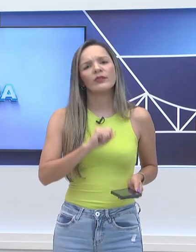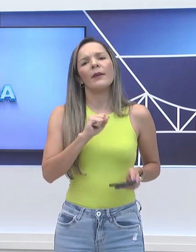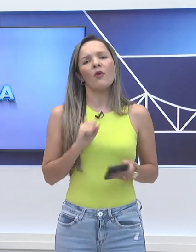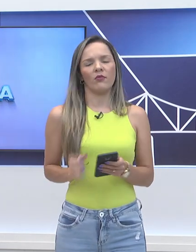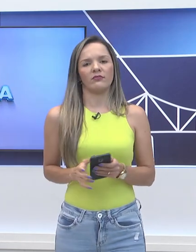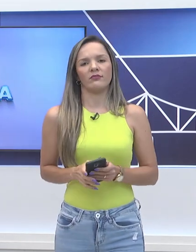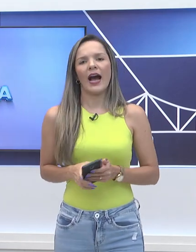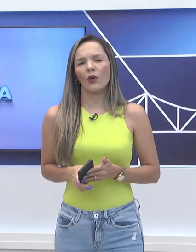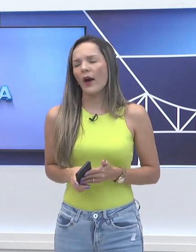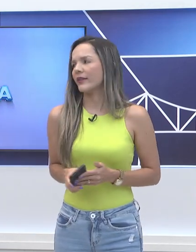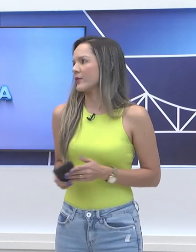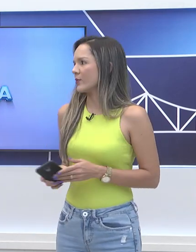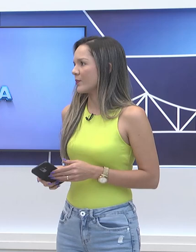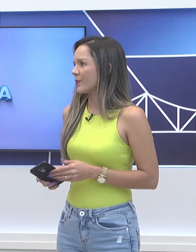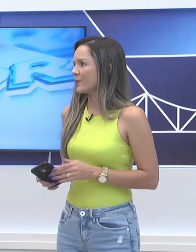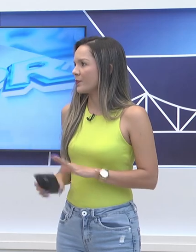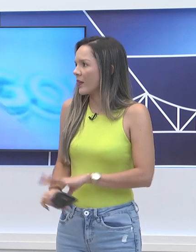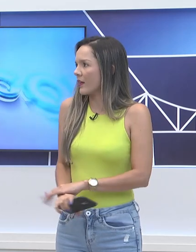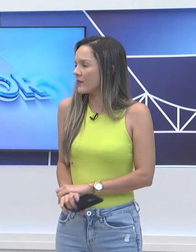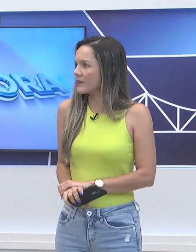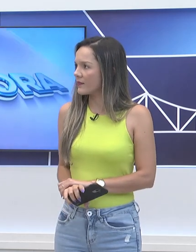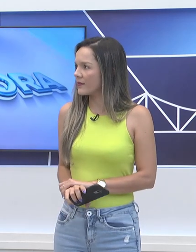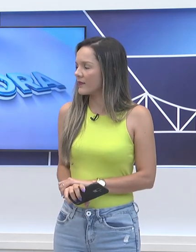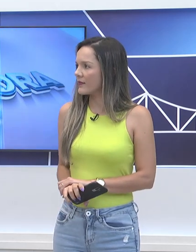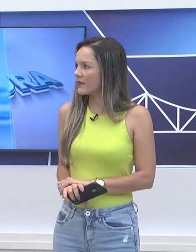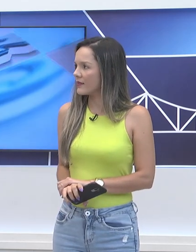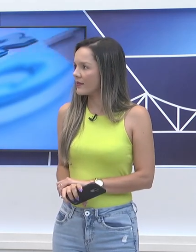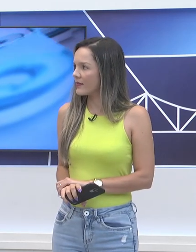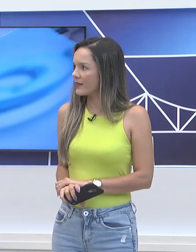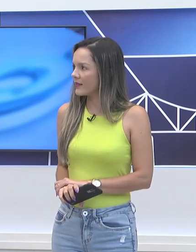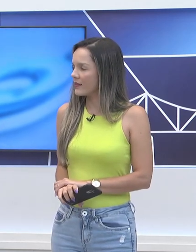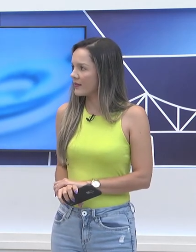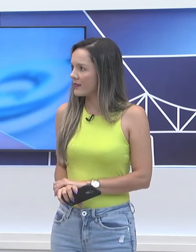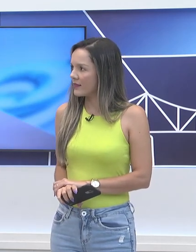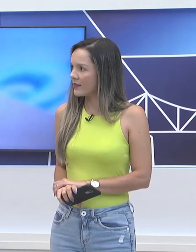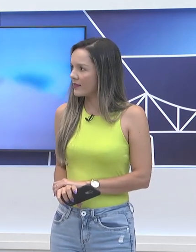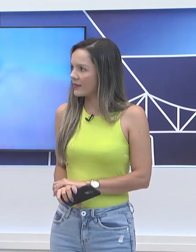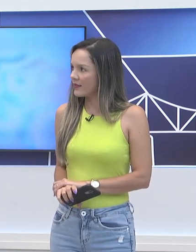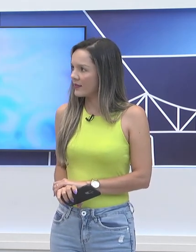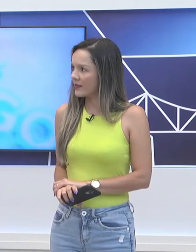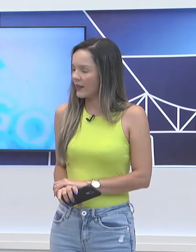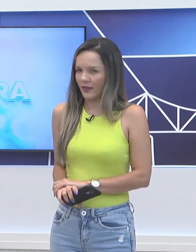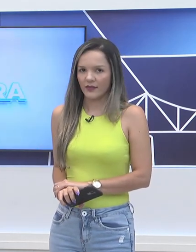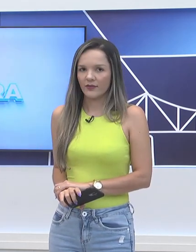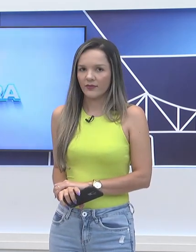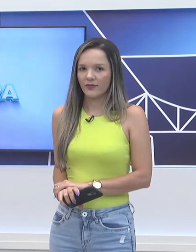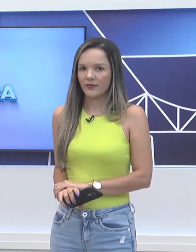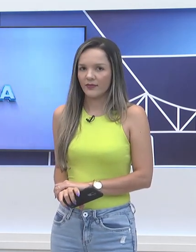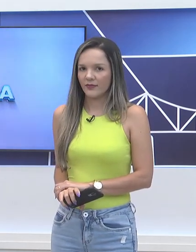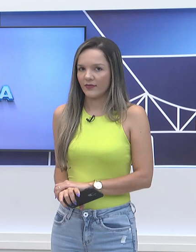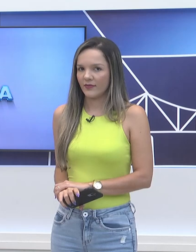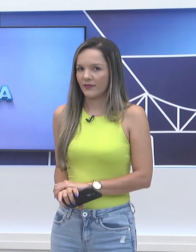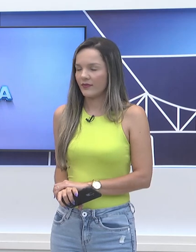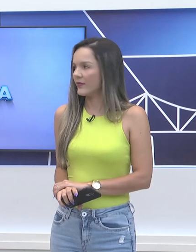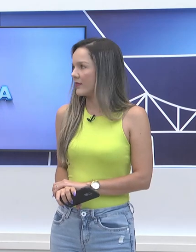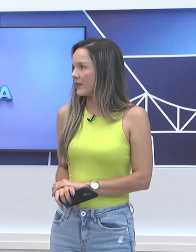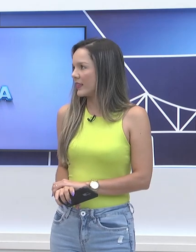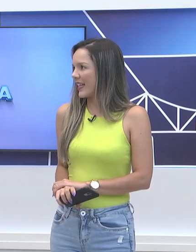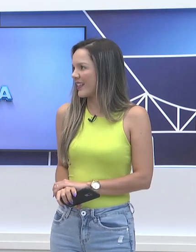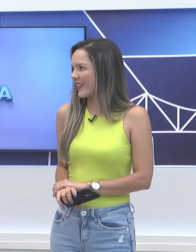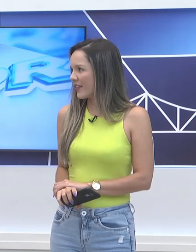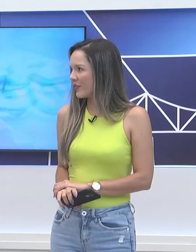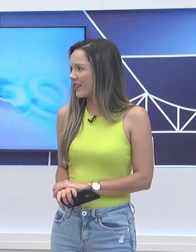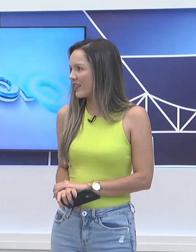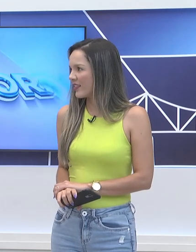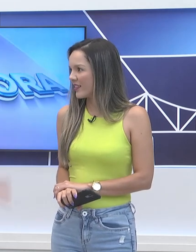fala. Então tá bom, porque aguardo. Agora nós vamos saber se teve.